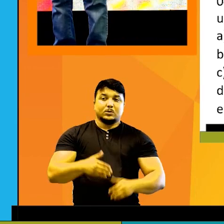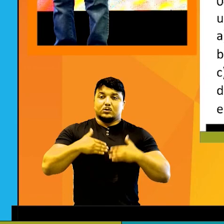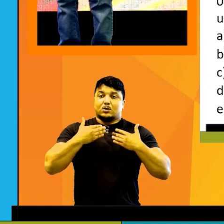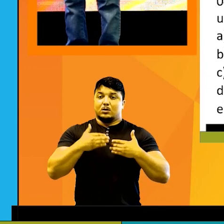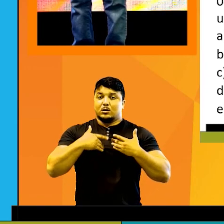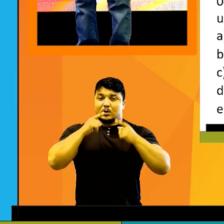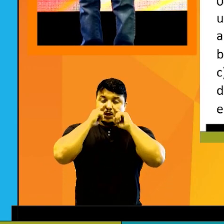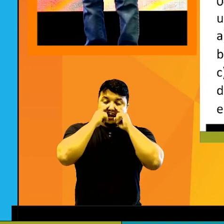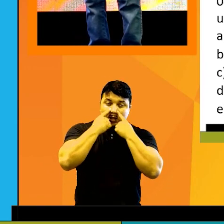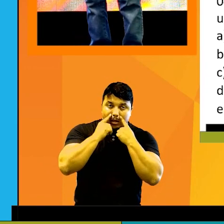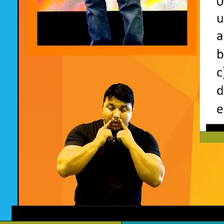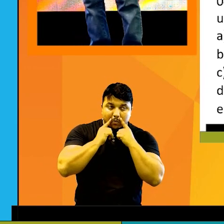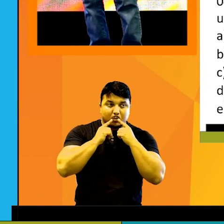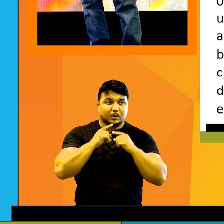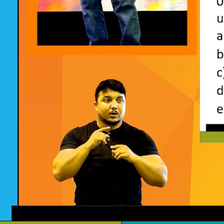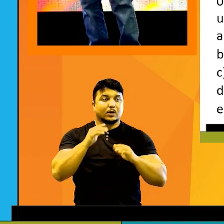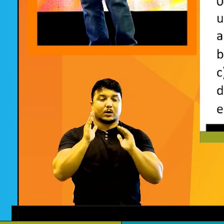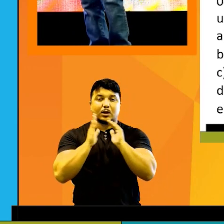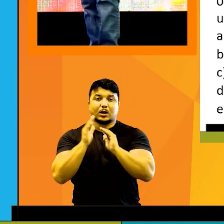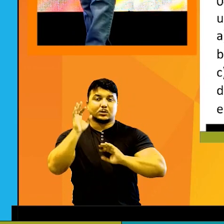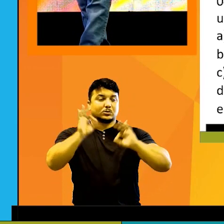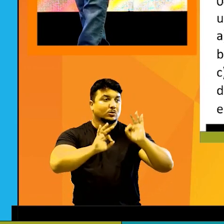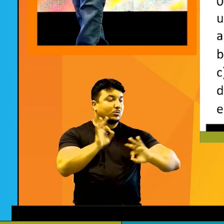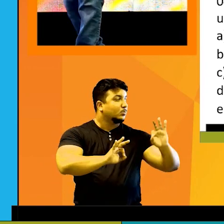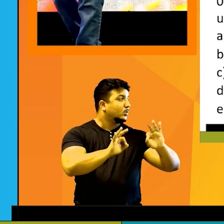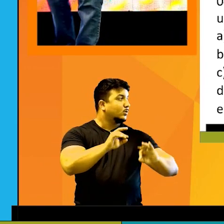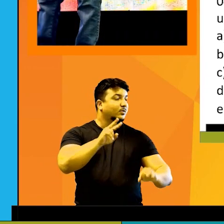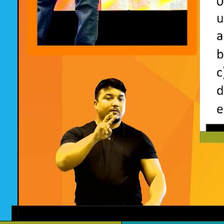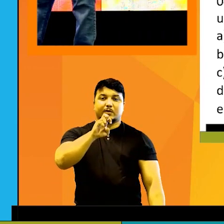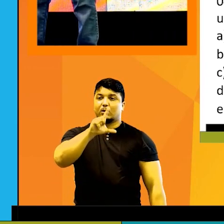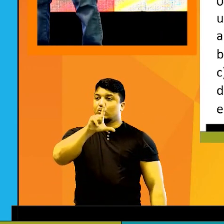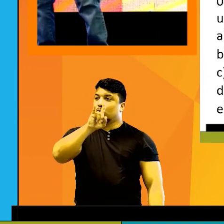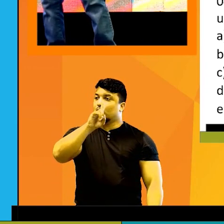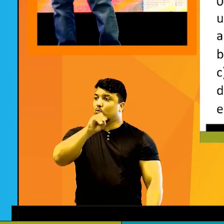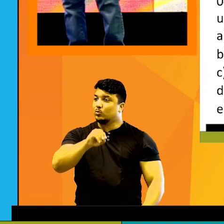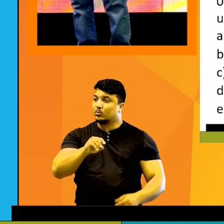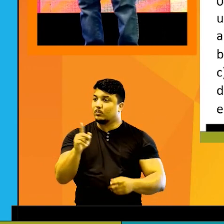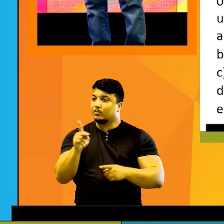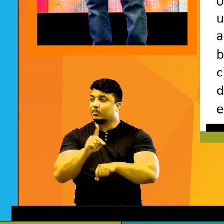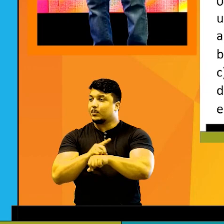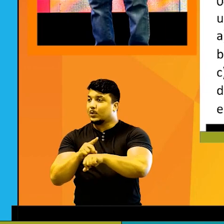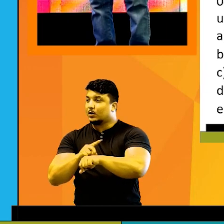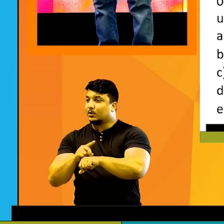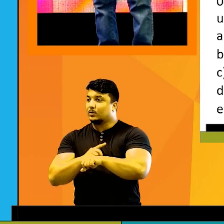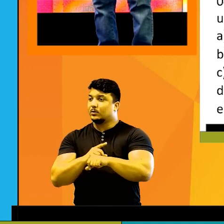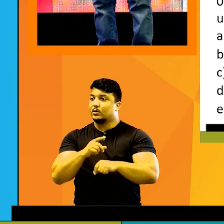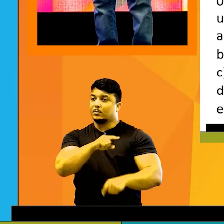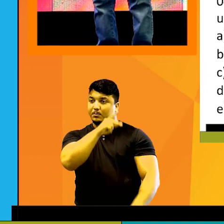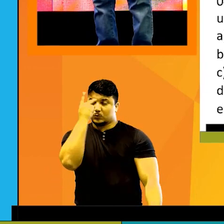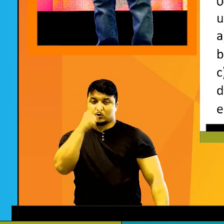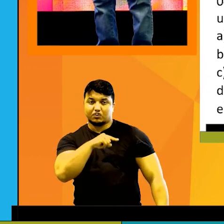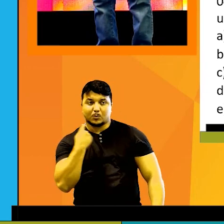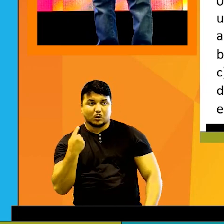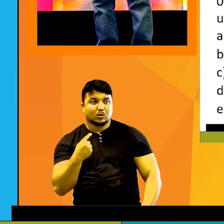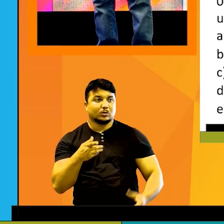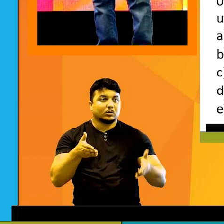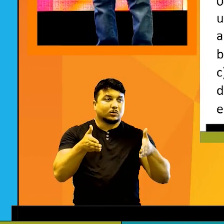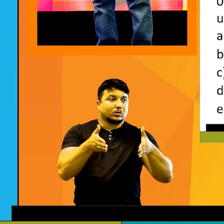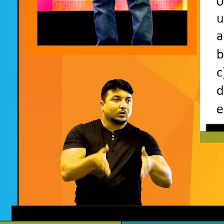Soluços, lágrimas, casa armada, veludo preto nos portais, cadáver,